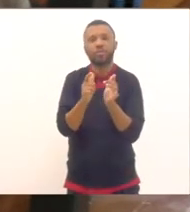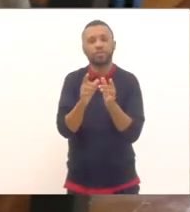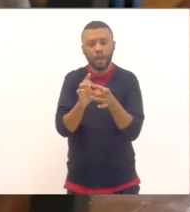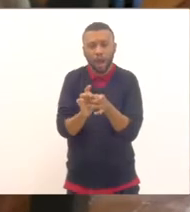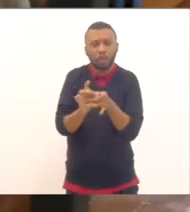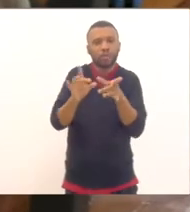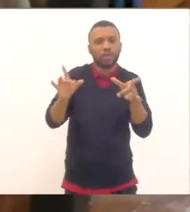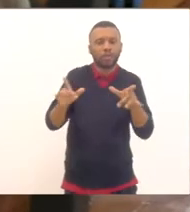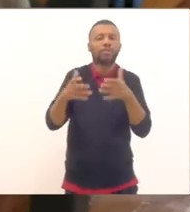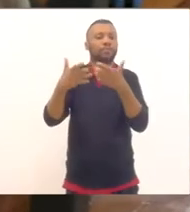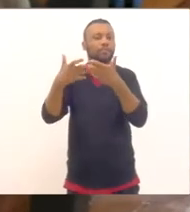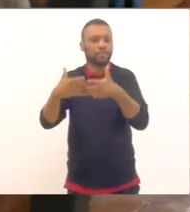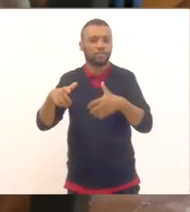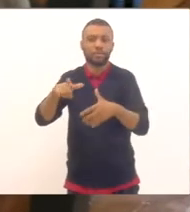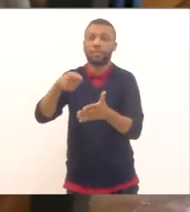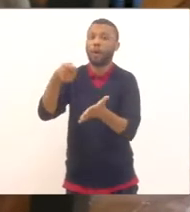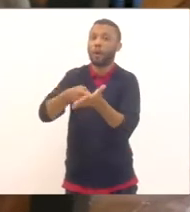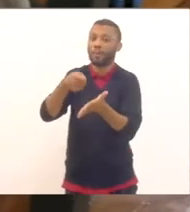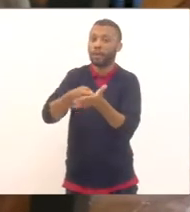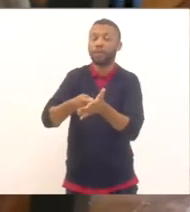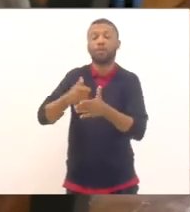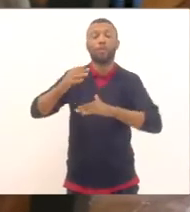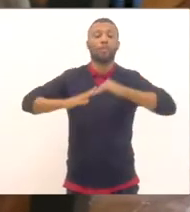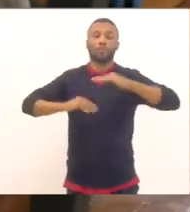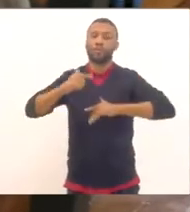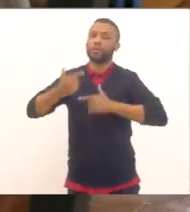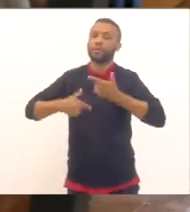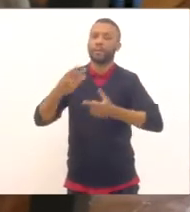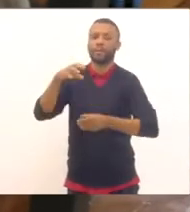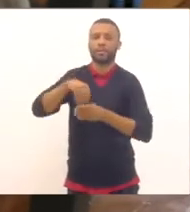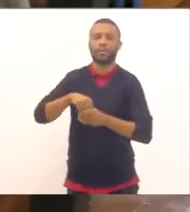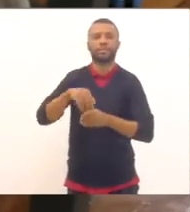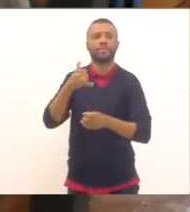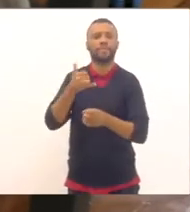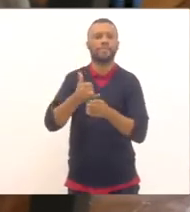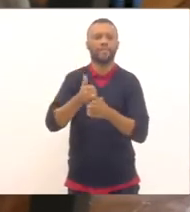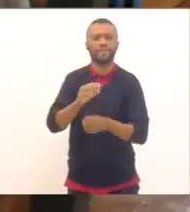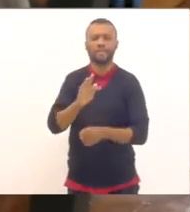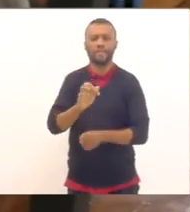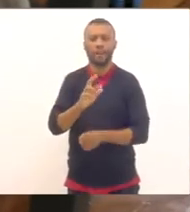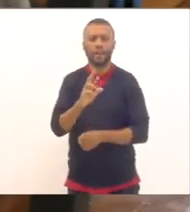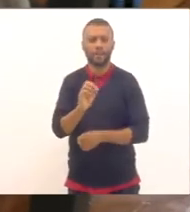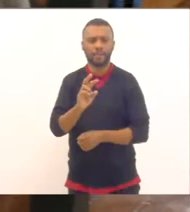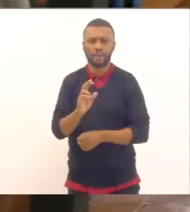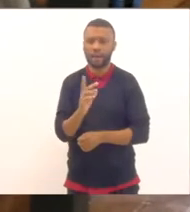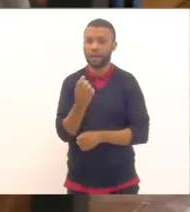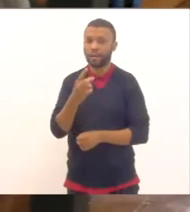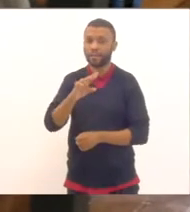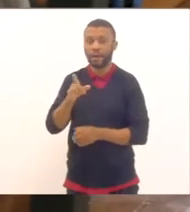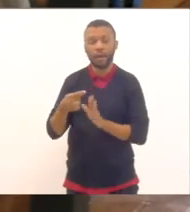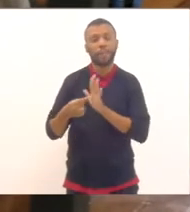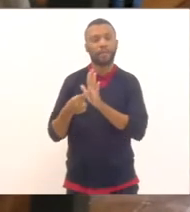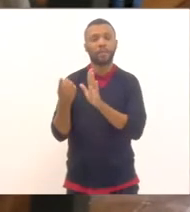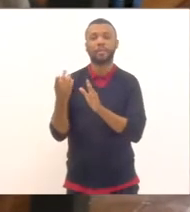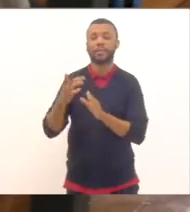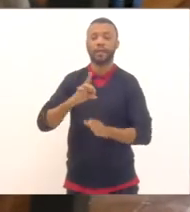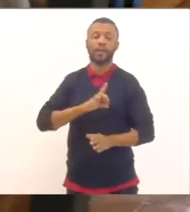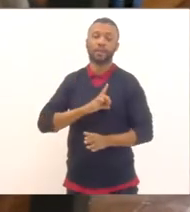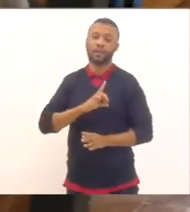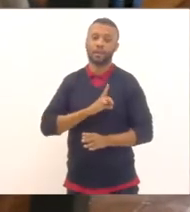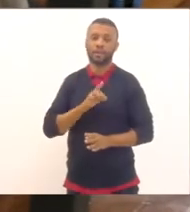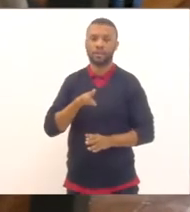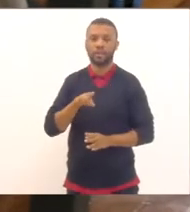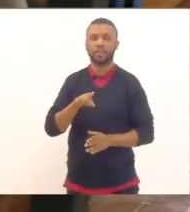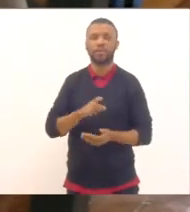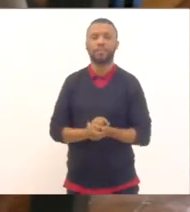todos os recicladores de ferro velho essa documentação vai ser apresentada na delegacia local e